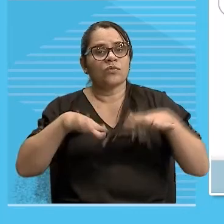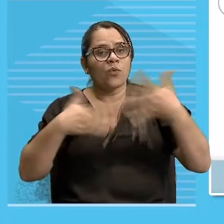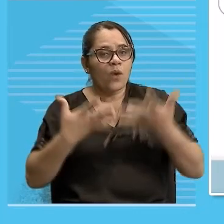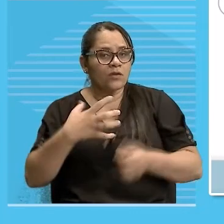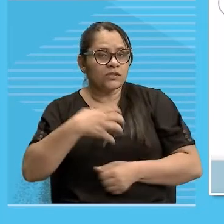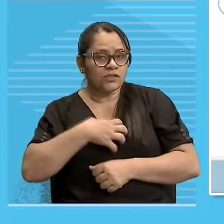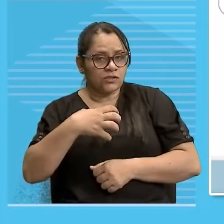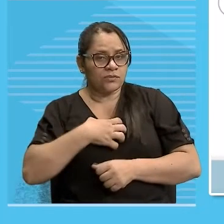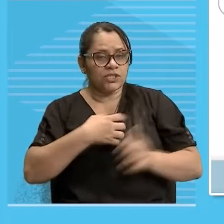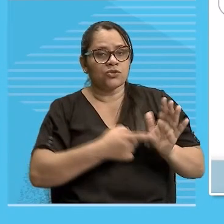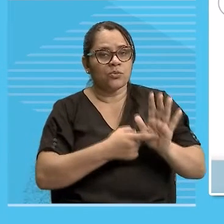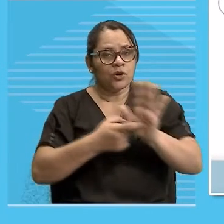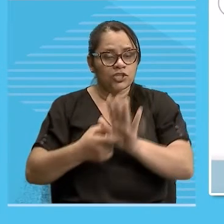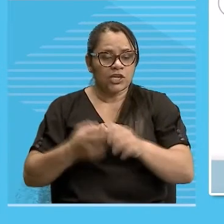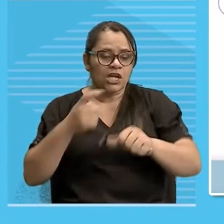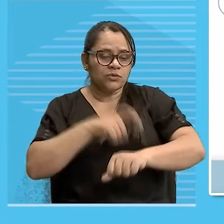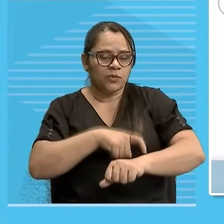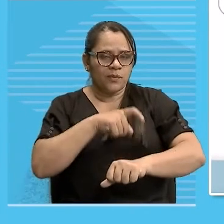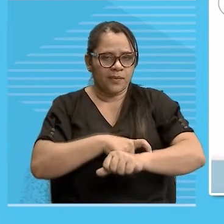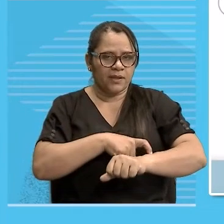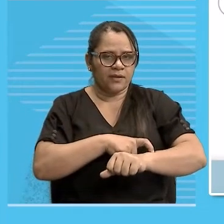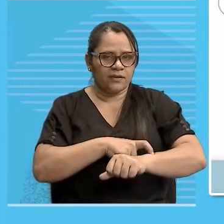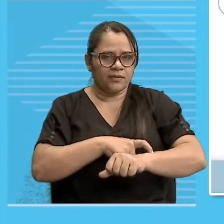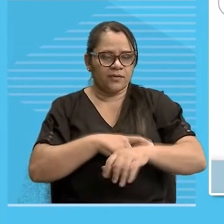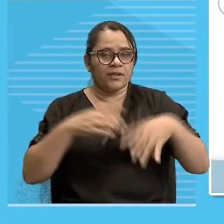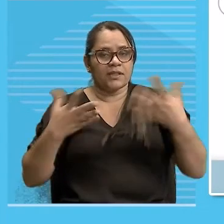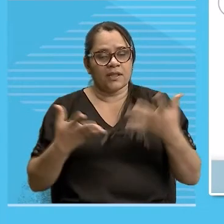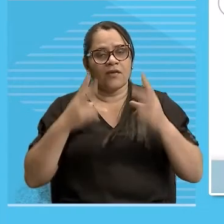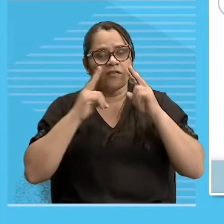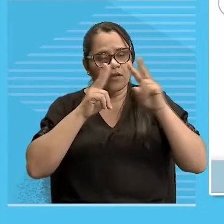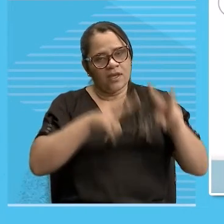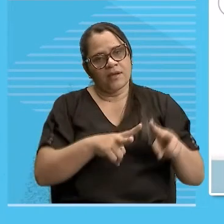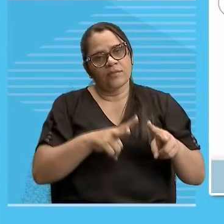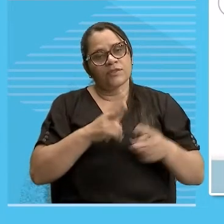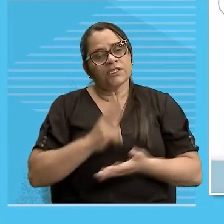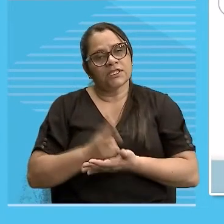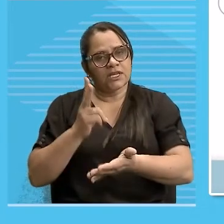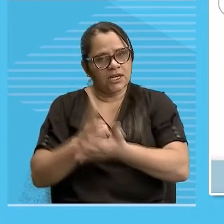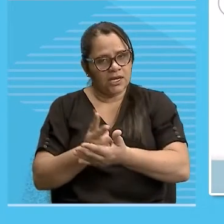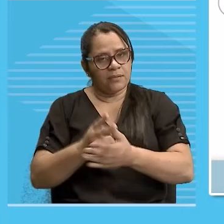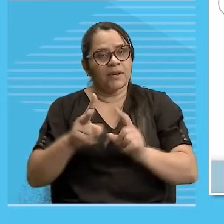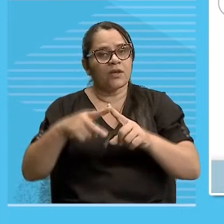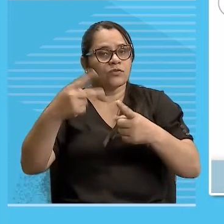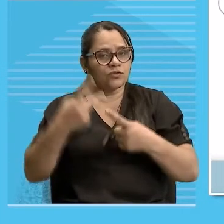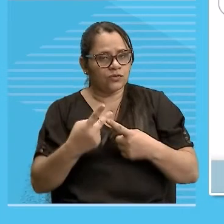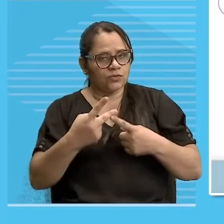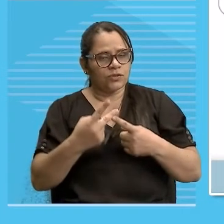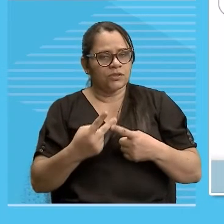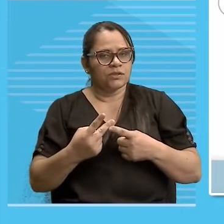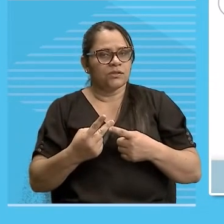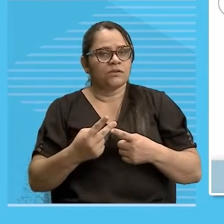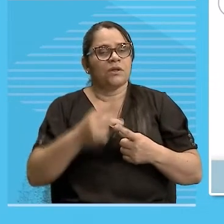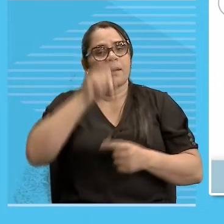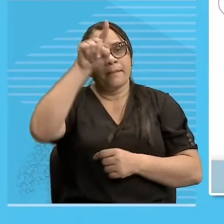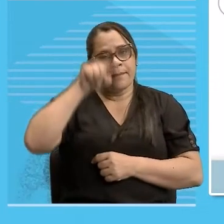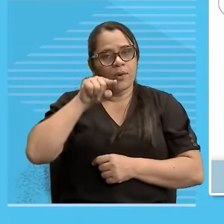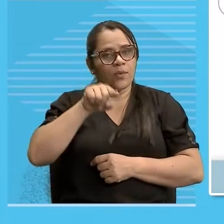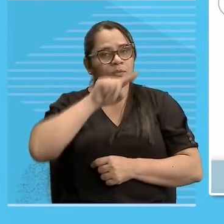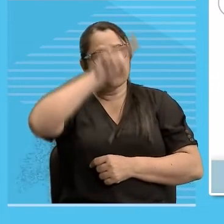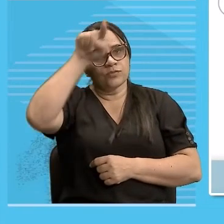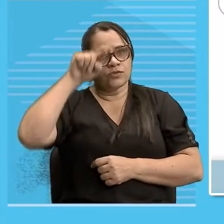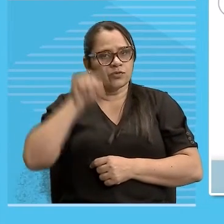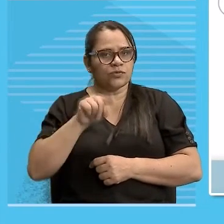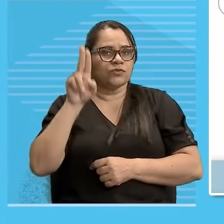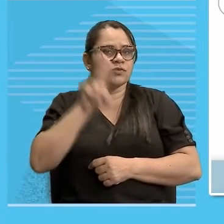certas construções, exclamação seguida de interrogação ou vice-versa. Das duas, qual é a mais usual? Por exemplo,